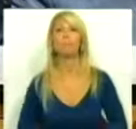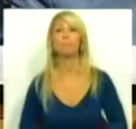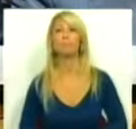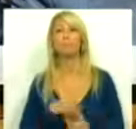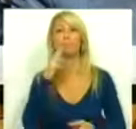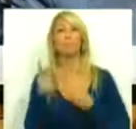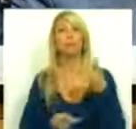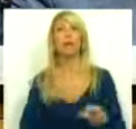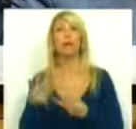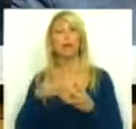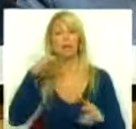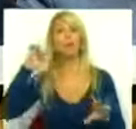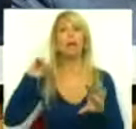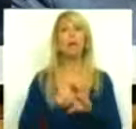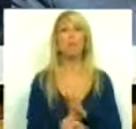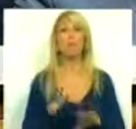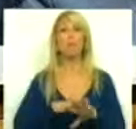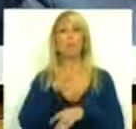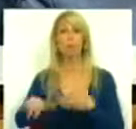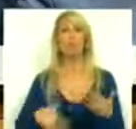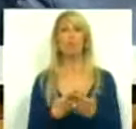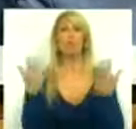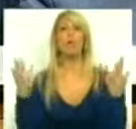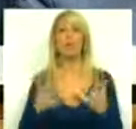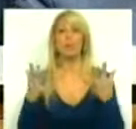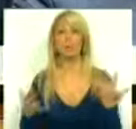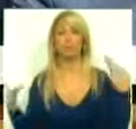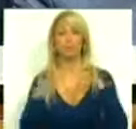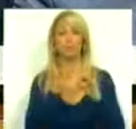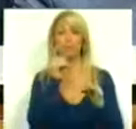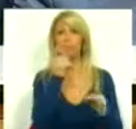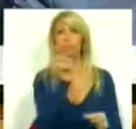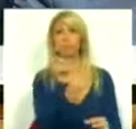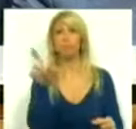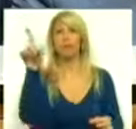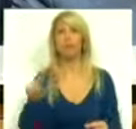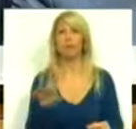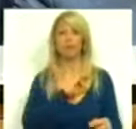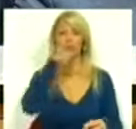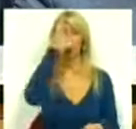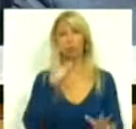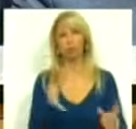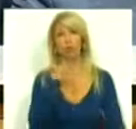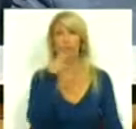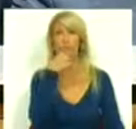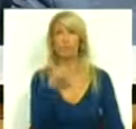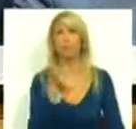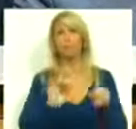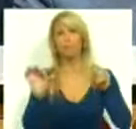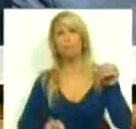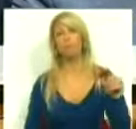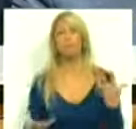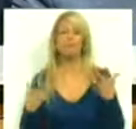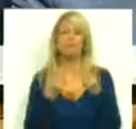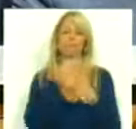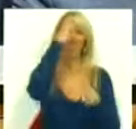De uma análise aprofundada sobre a proposta de orçamento e de acordo com as palavras também que o Sr. Ministro já partilhou connosco, e, em conjunto